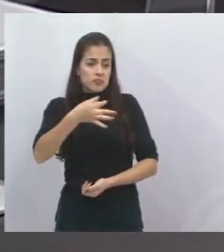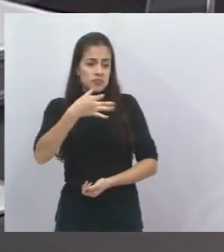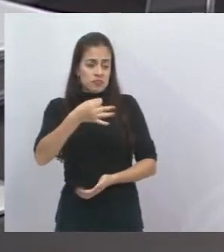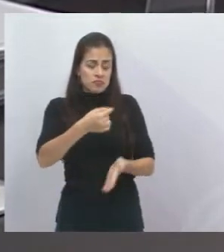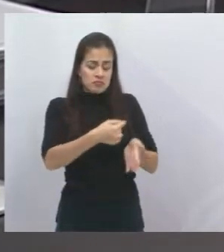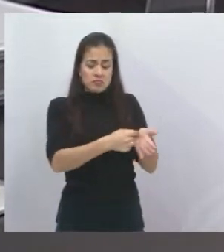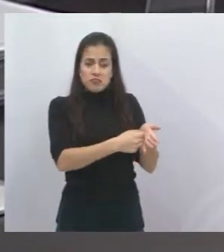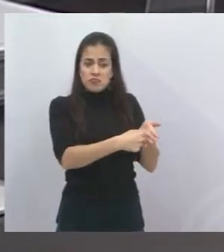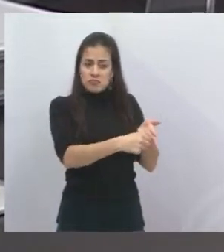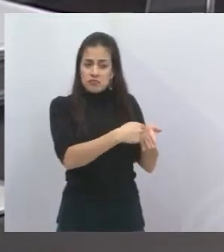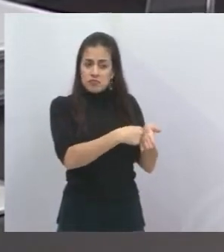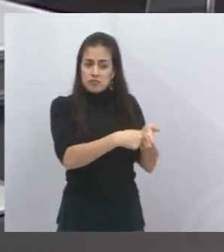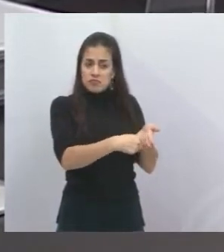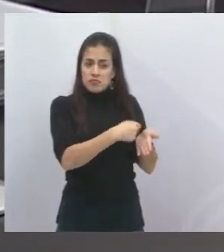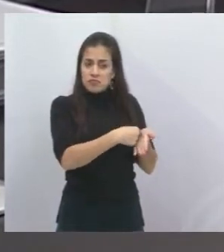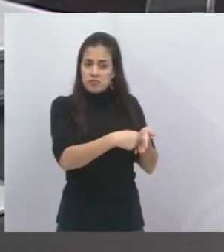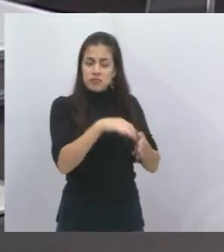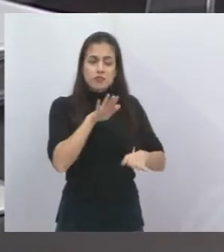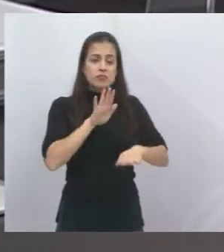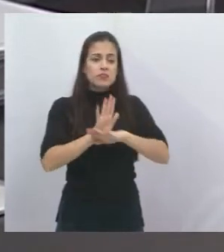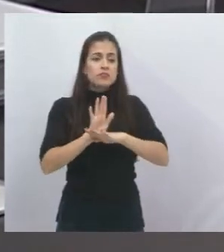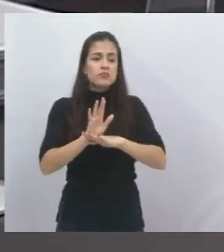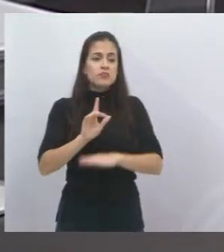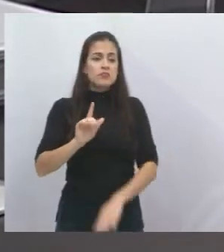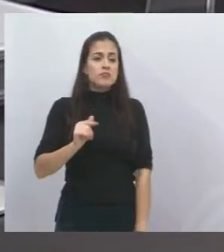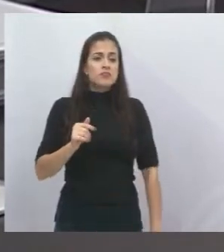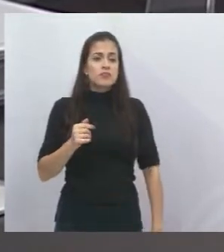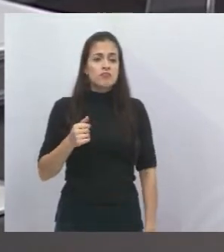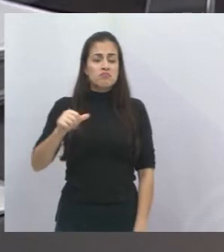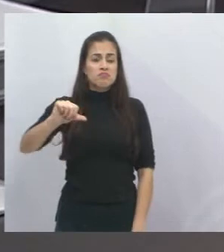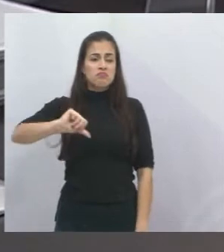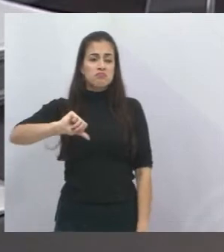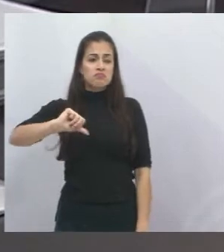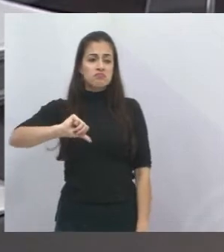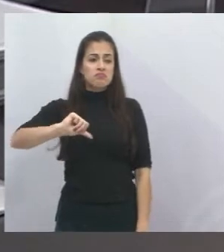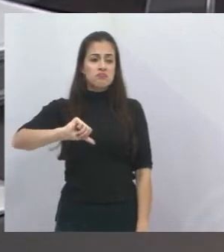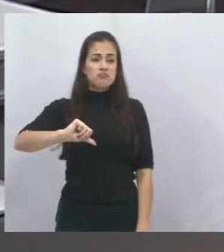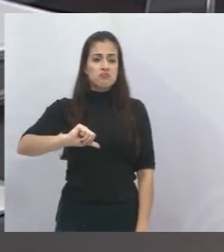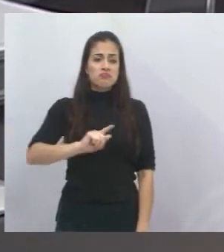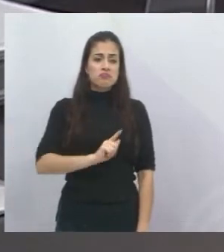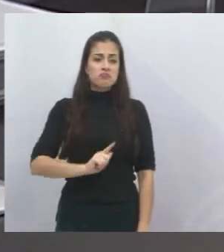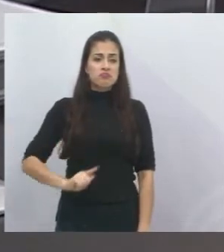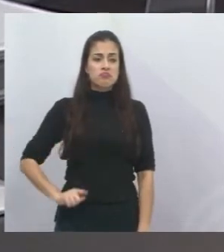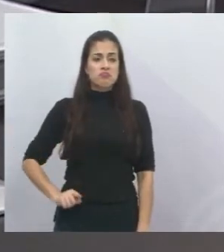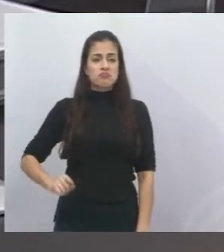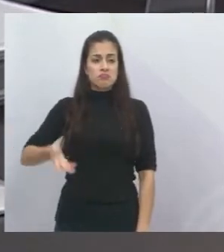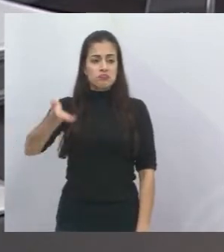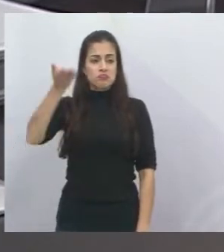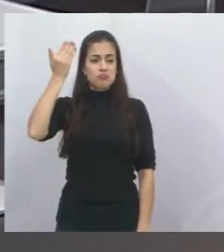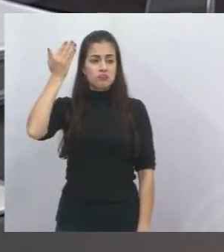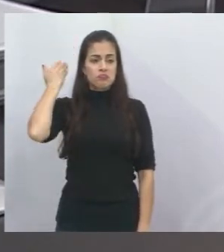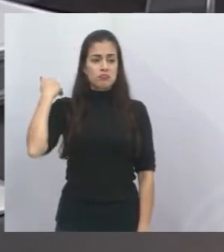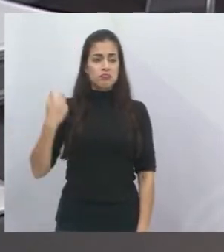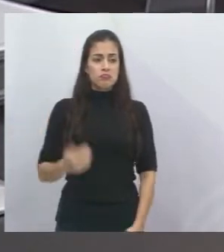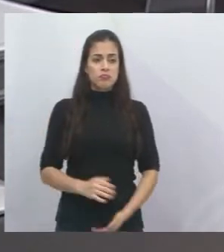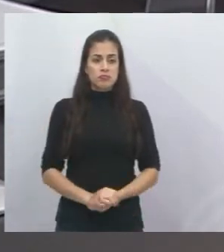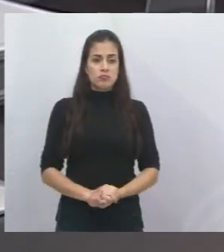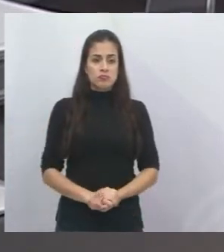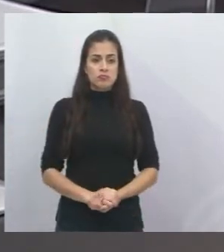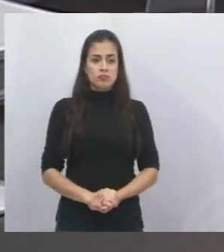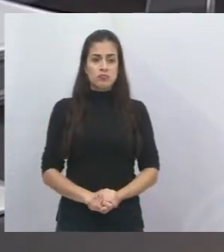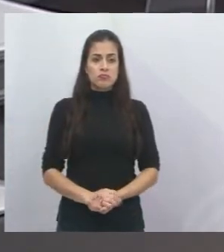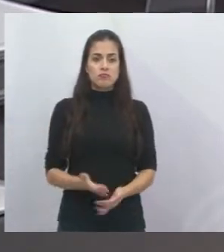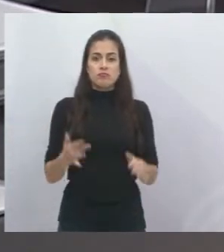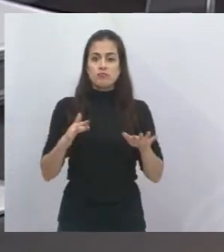anotações. Os impactos negativos deixados pelas gestões anteriores, que é o que tudo indica, não